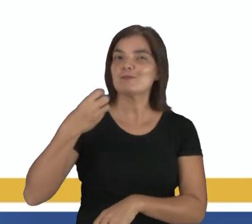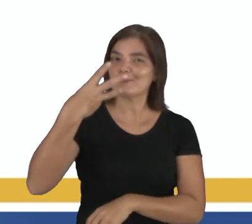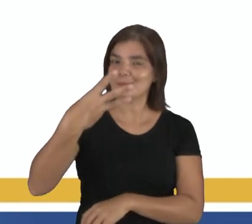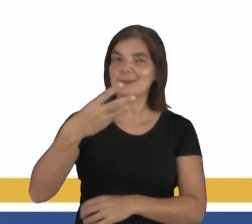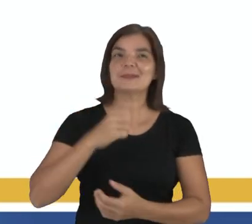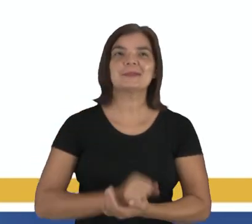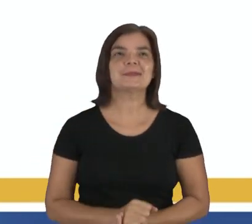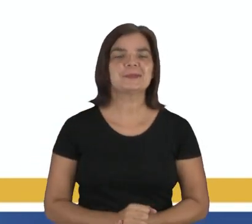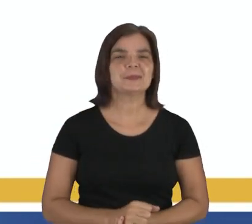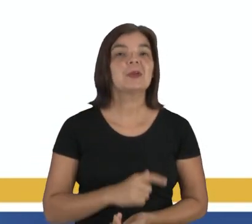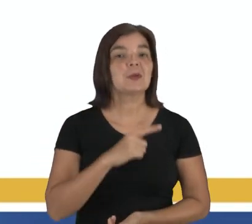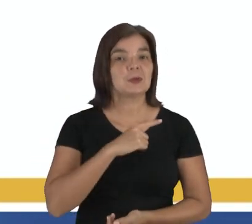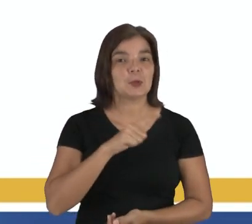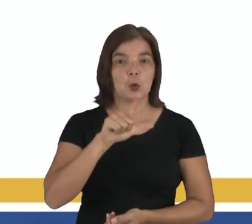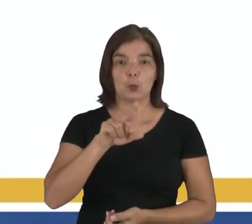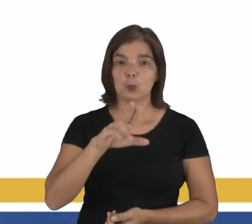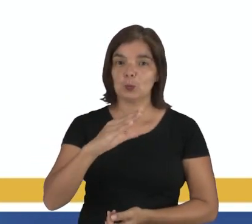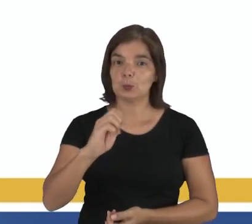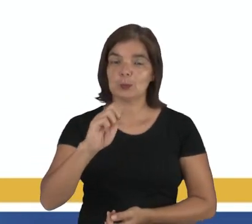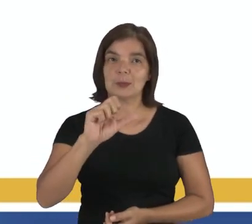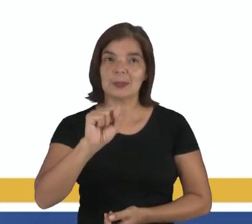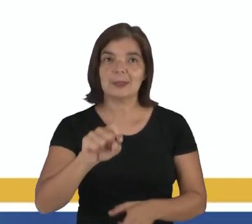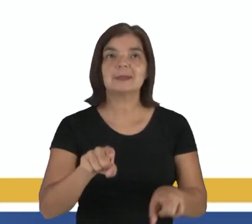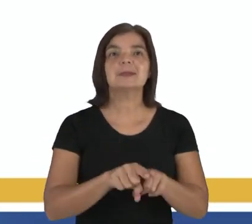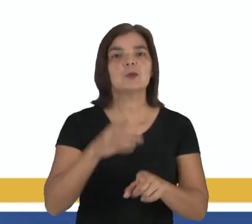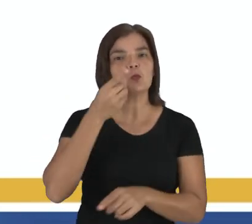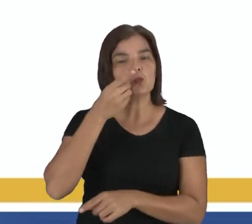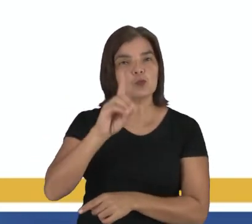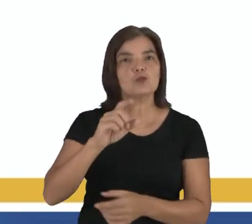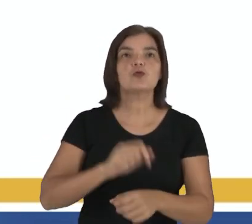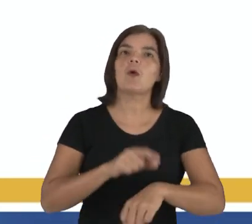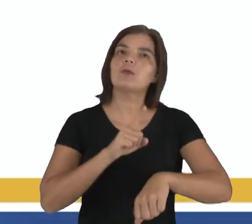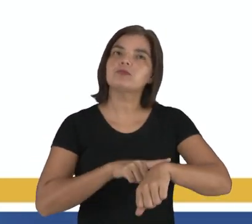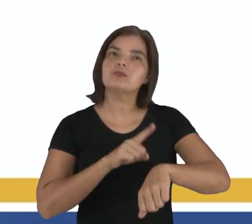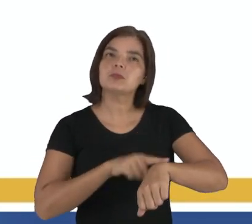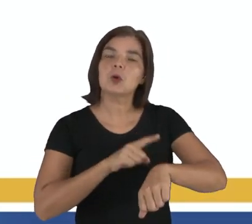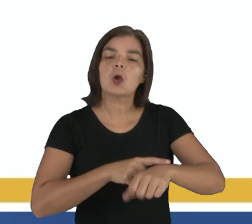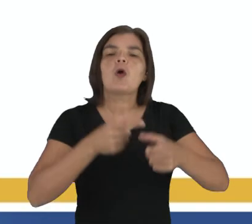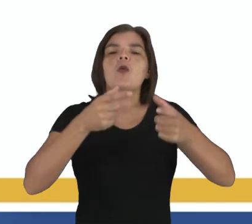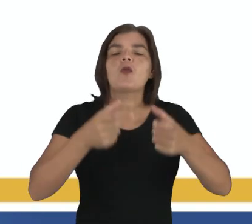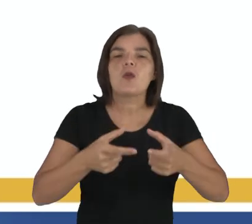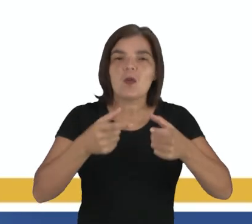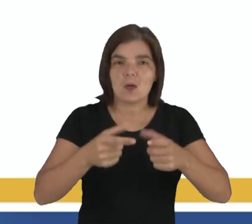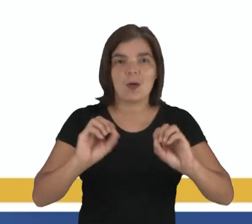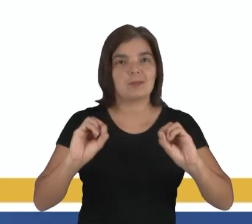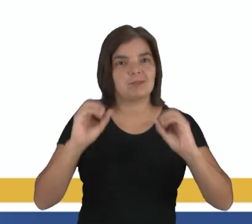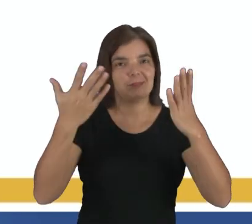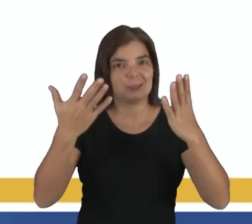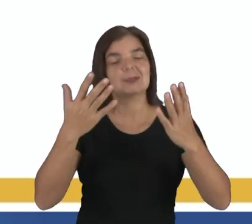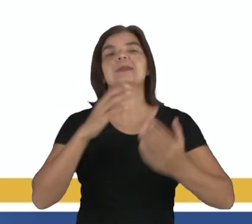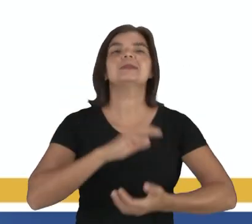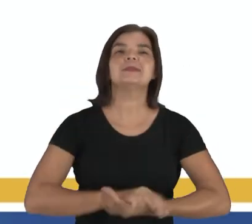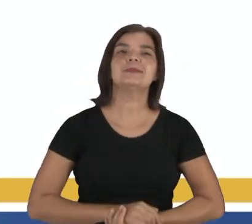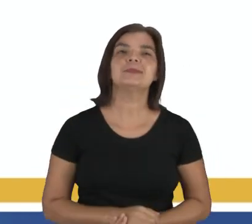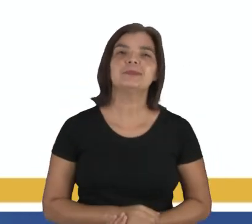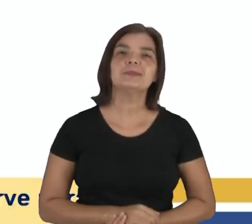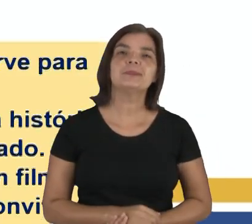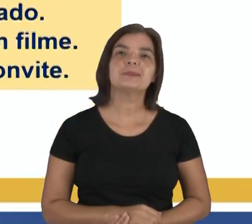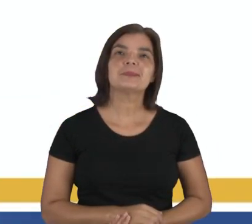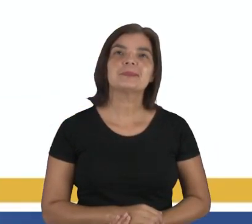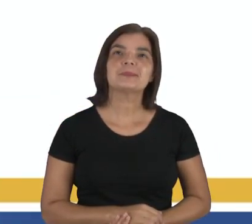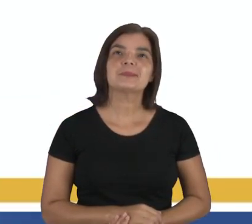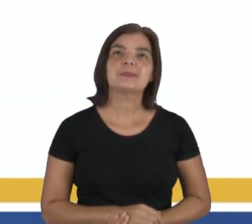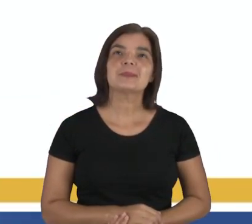anos. Aí você tem aí o Lucas, né? Você tem o dia, o horário e o local onde vai acontecer esse